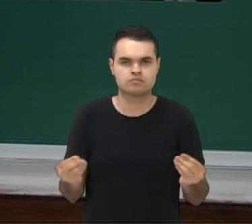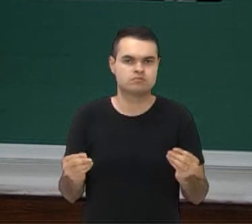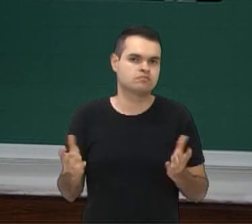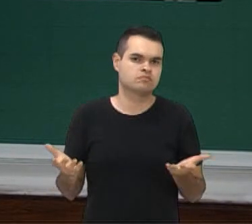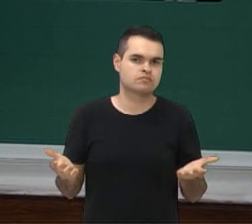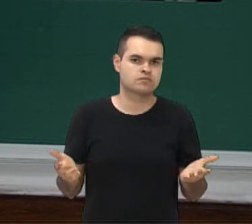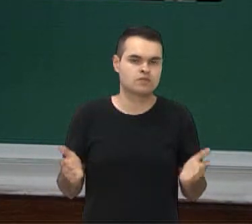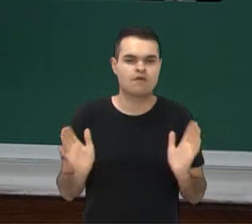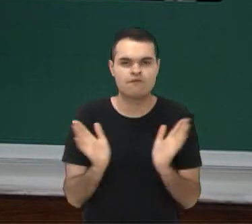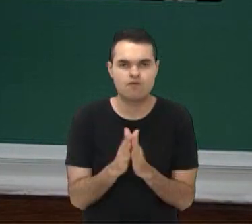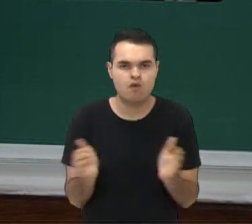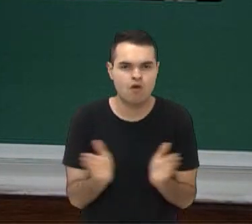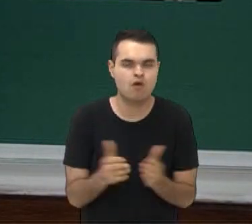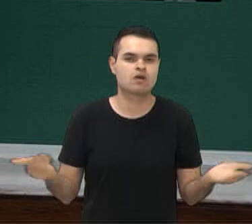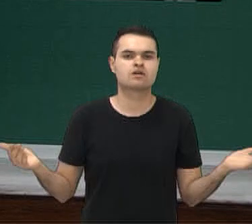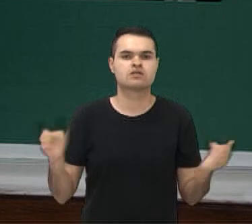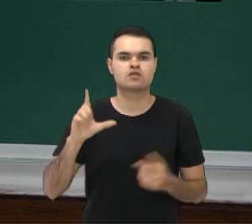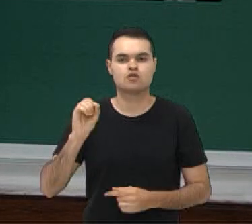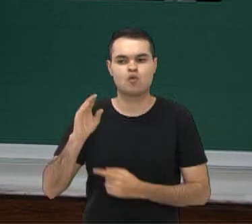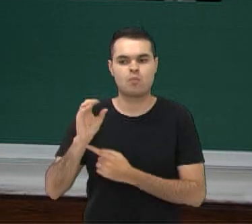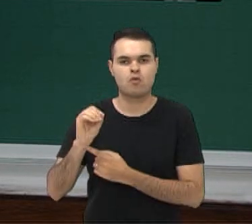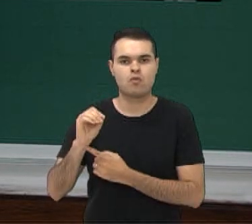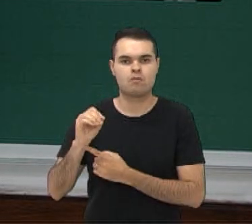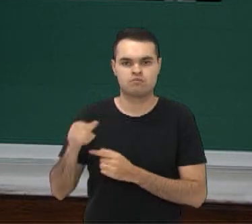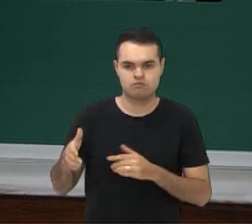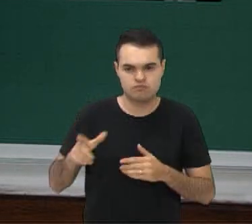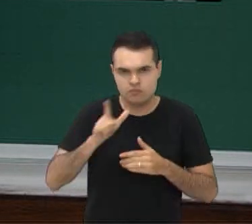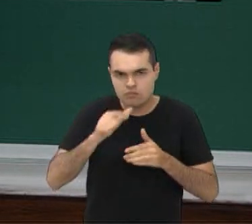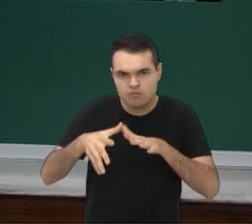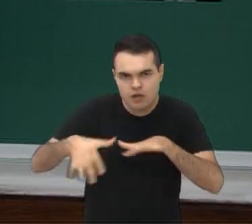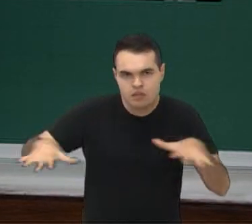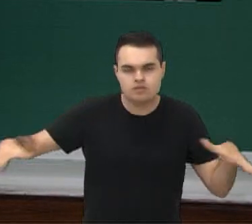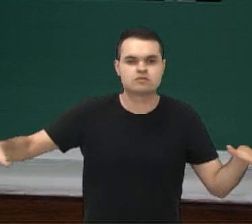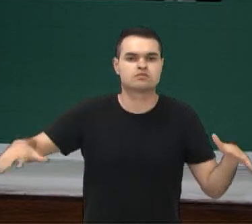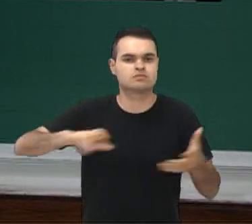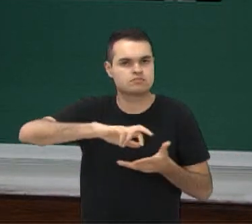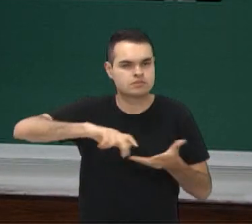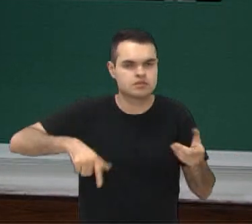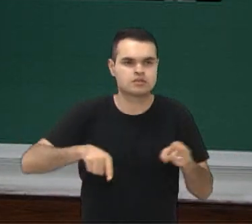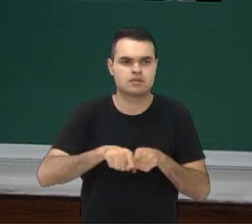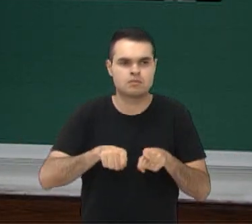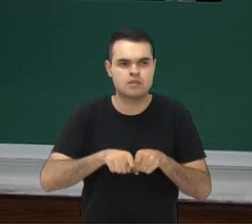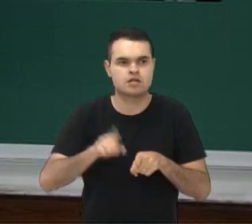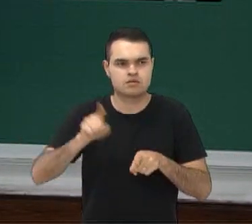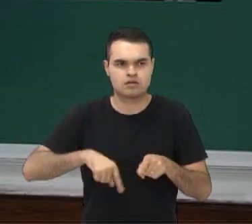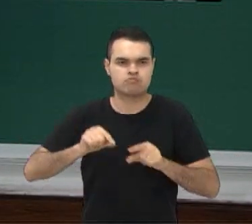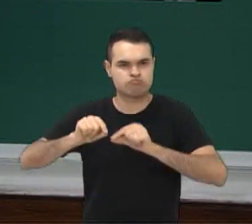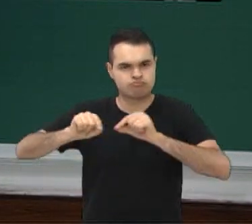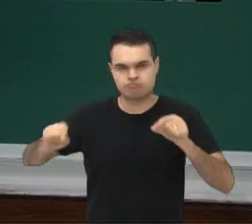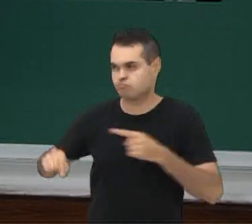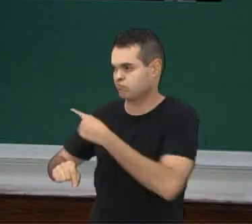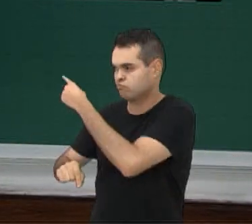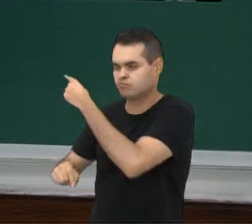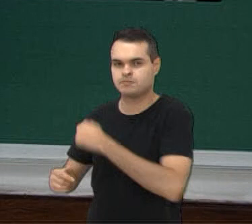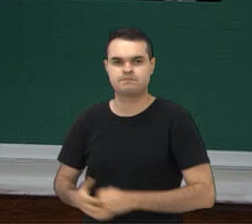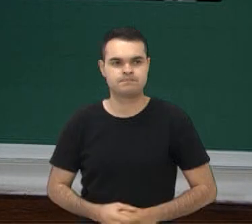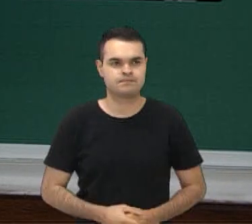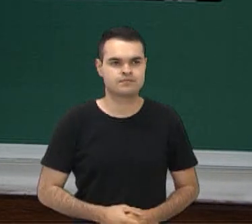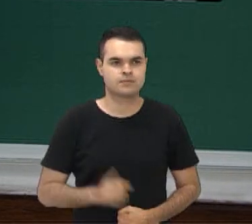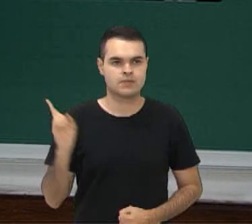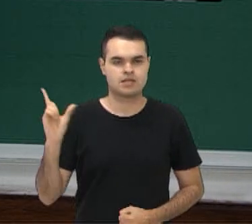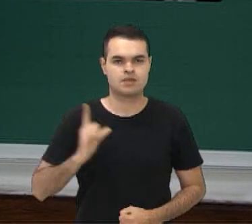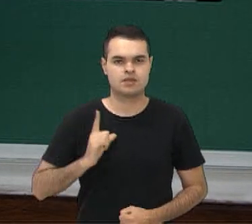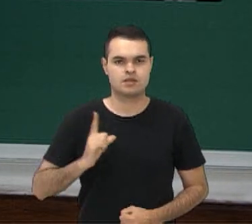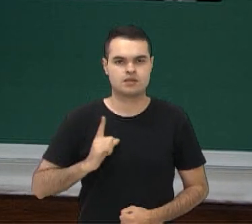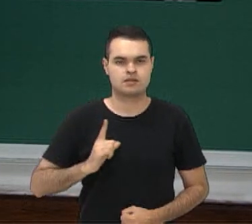entre focas, elefantes marinhos também, gorilas também vão apresentar haréns. Tá? E aqui eu